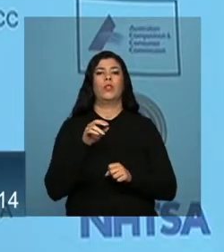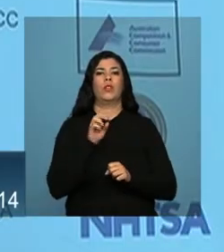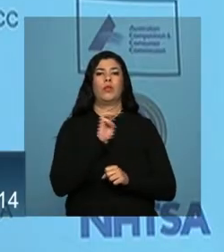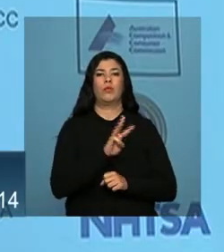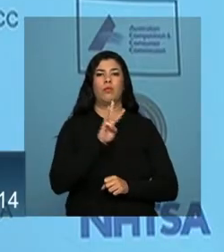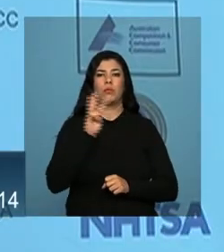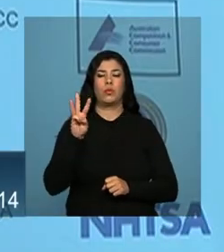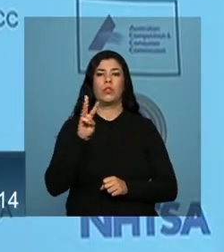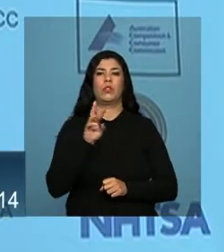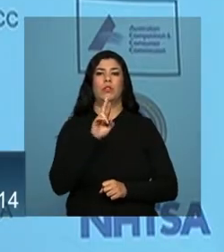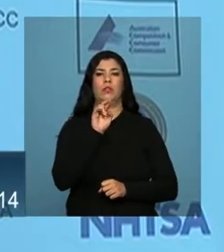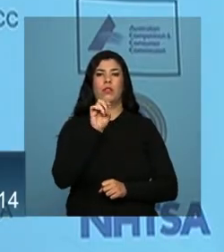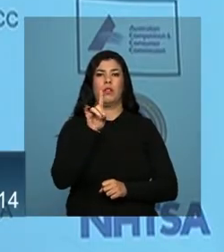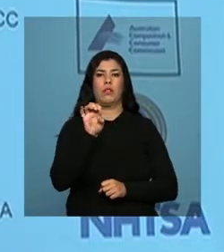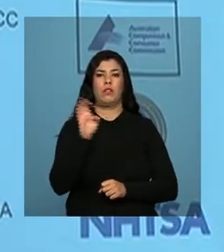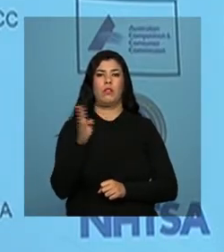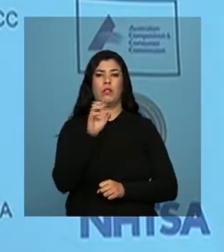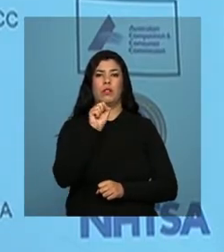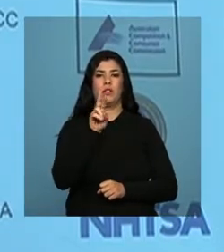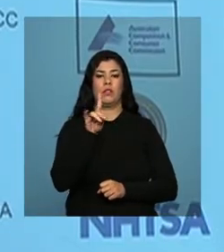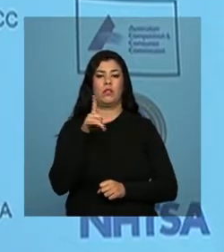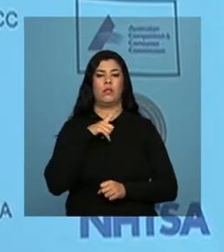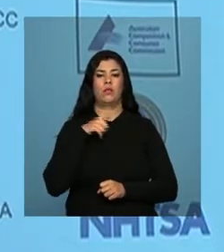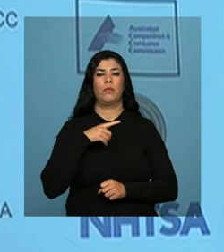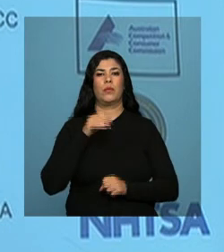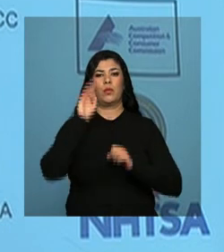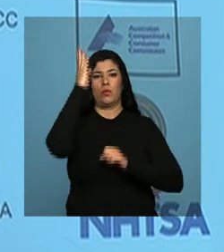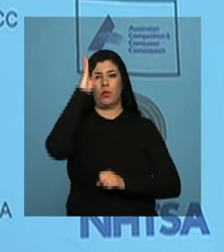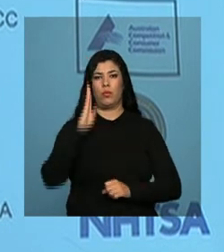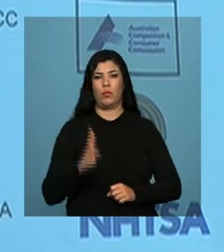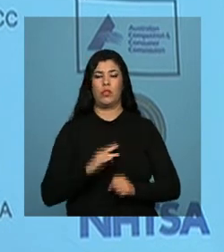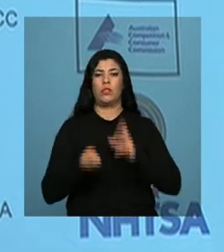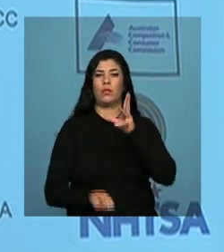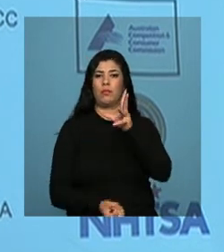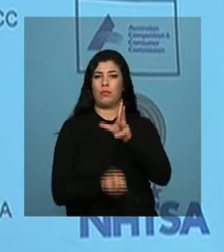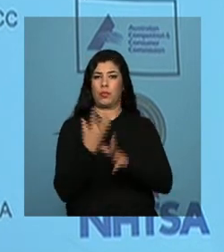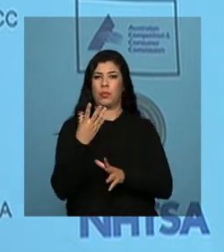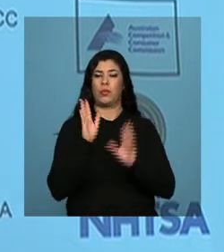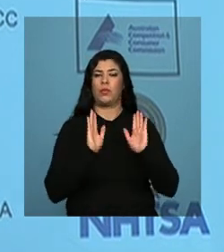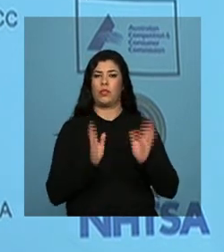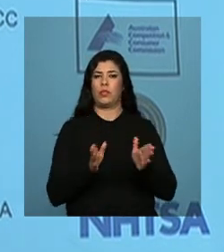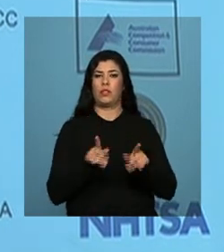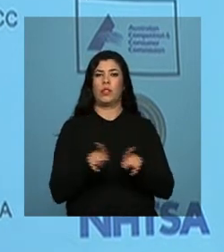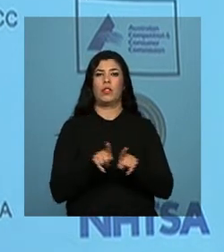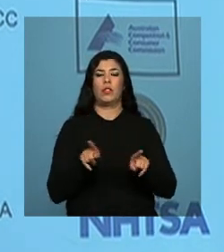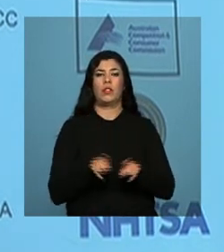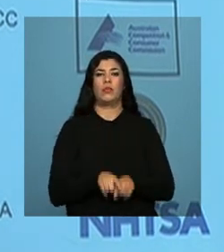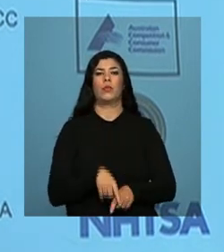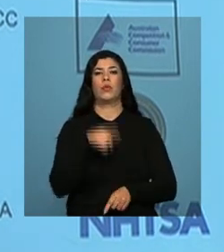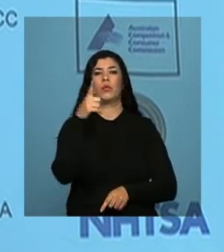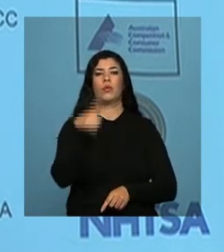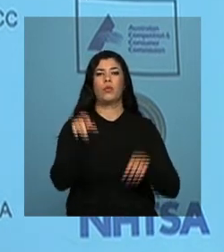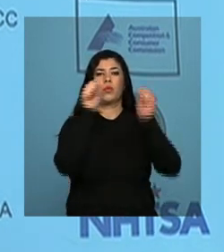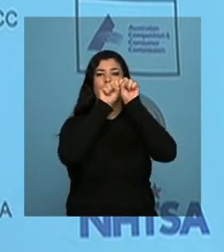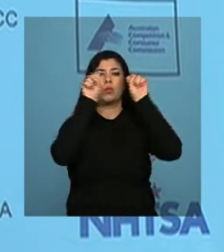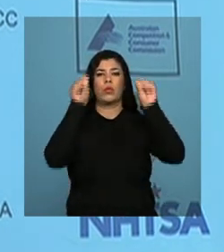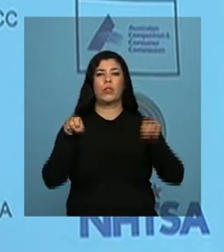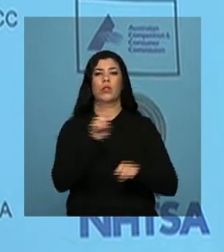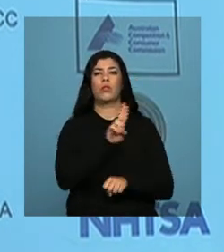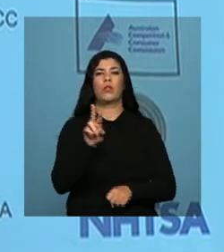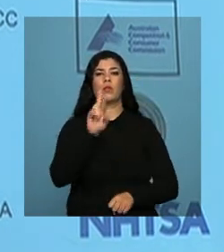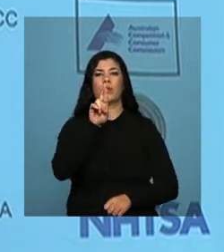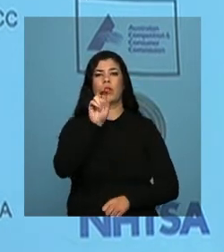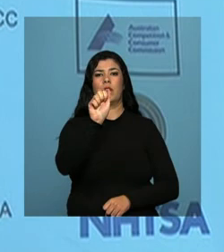no qual o Brasil é membro fundador do rapaz que é o sistema os